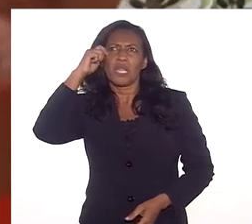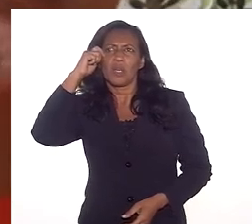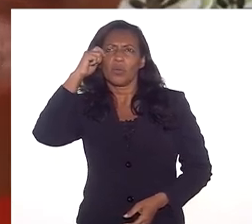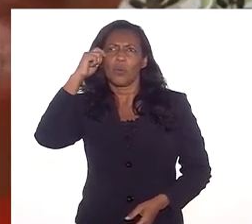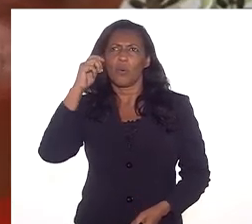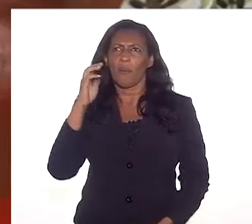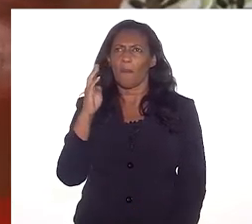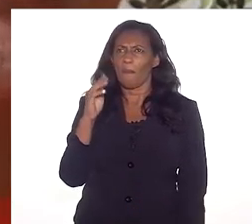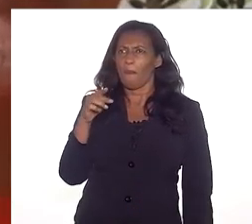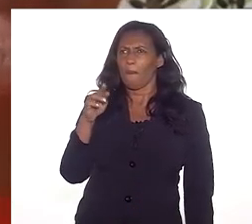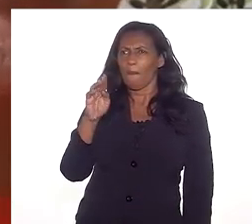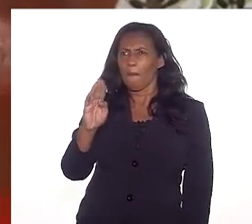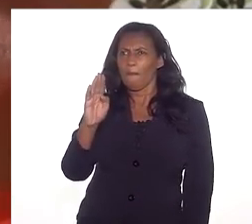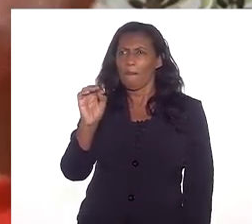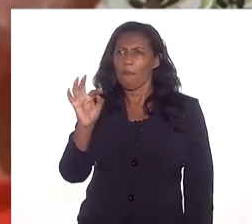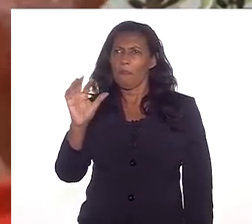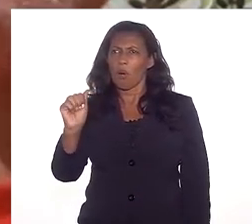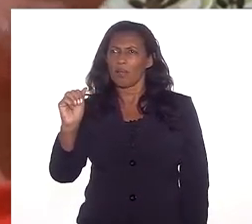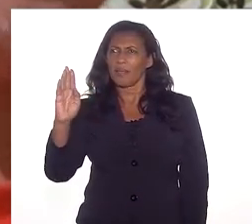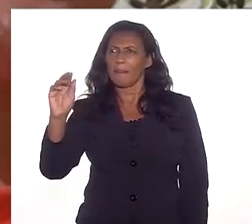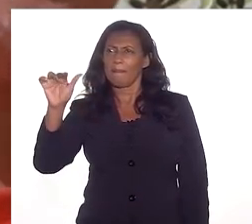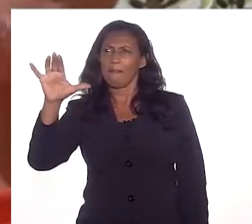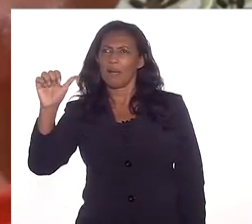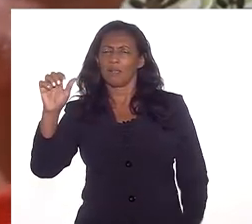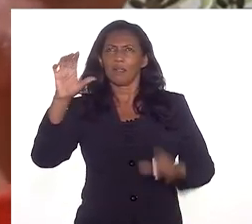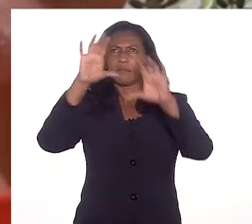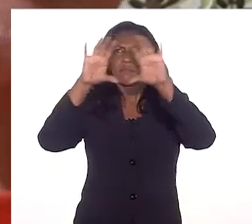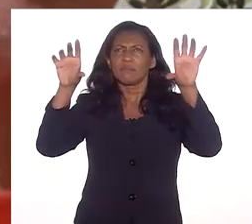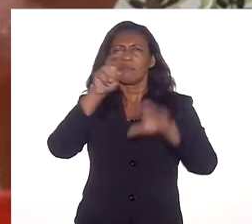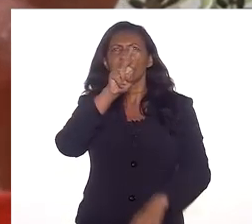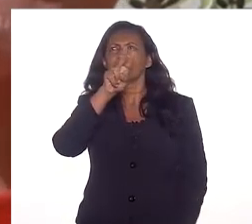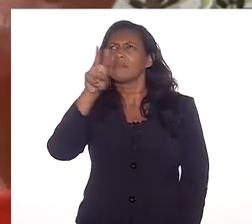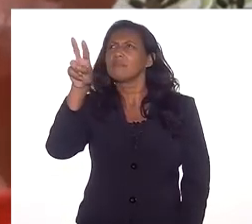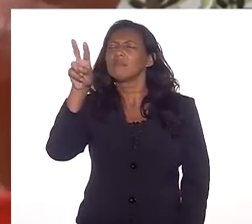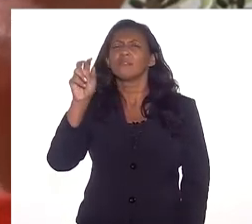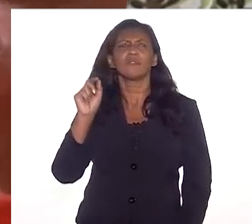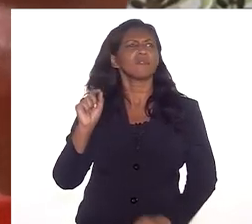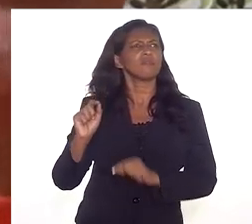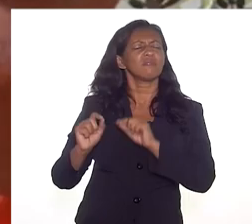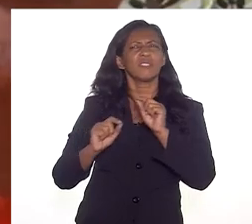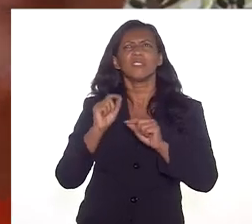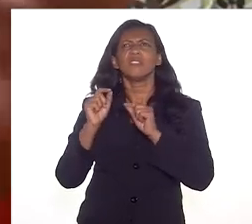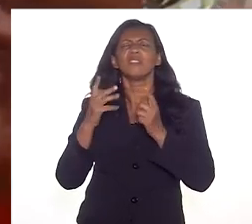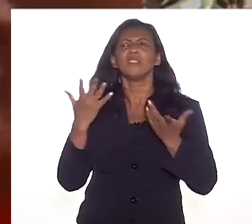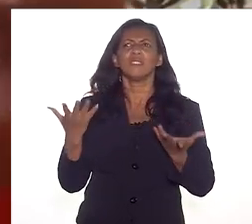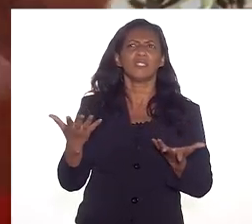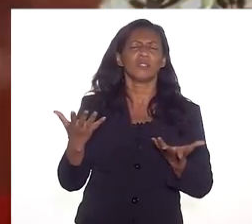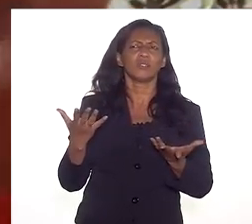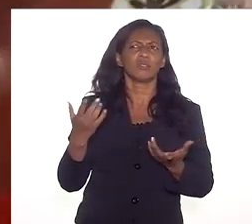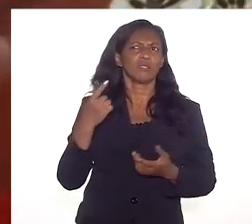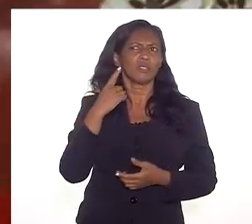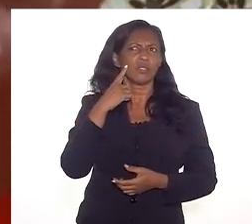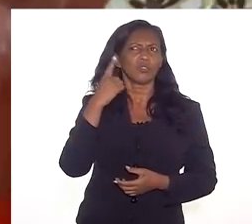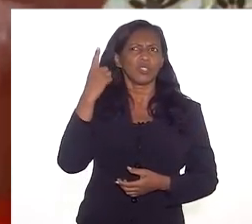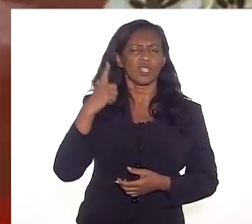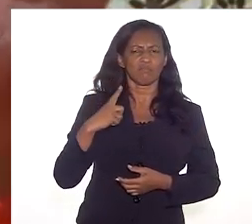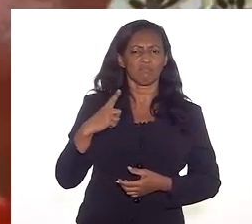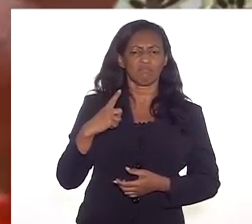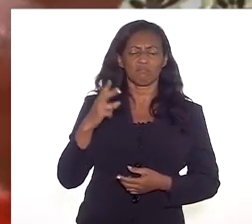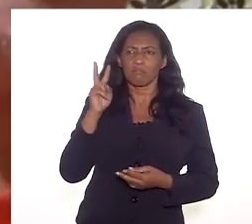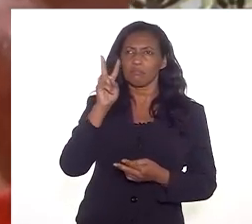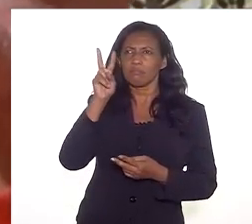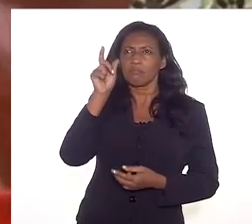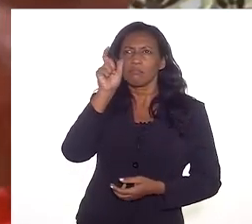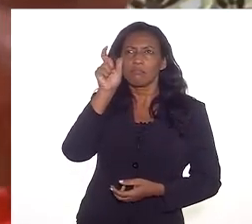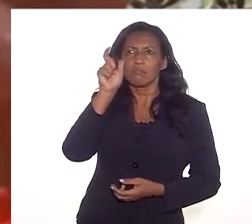Banca. Eu olhei aquilo ali e falei, que é isso? Eu já estava ligado um pouco nessas